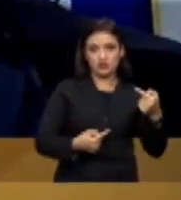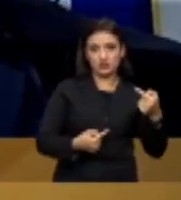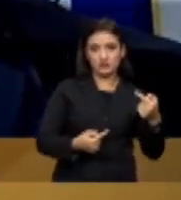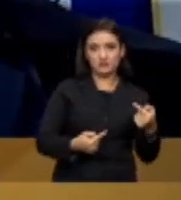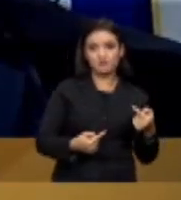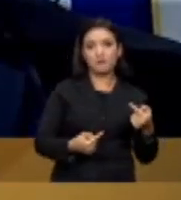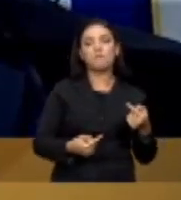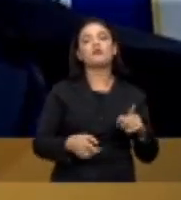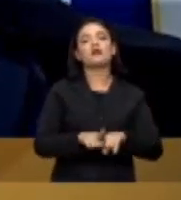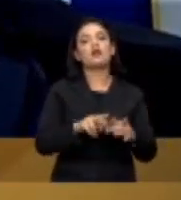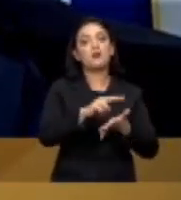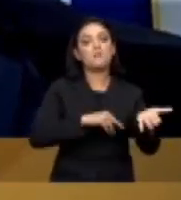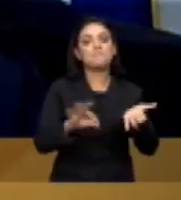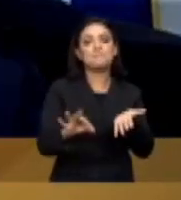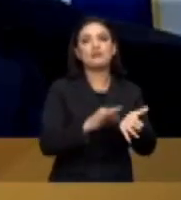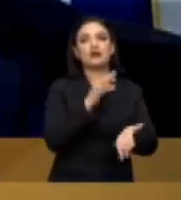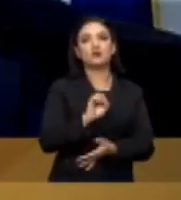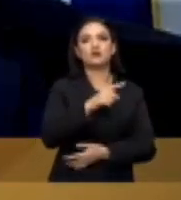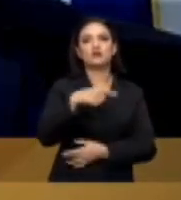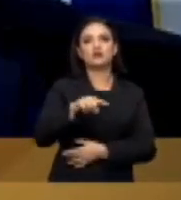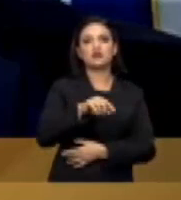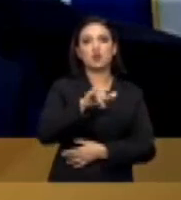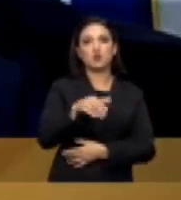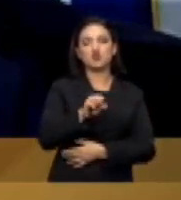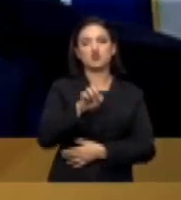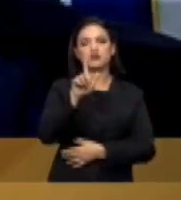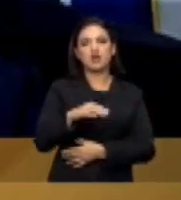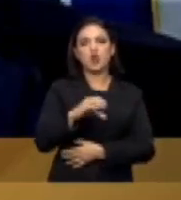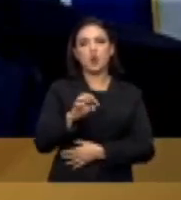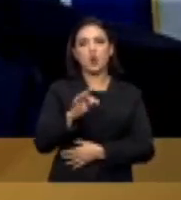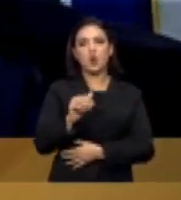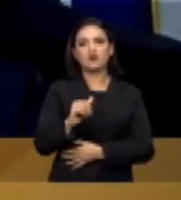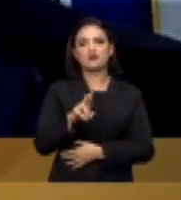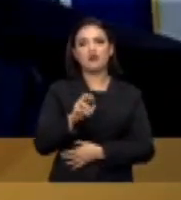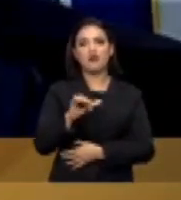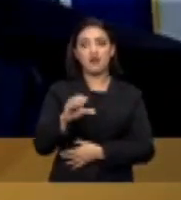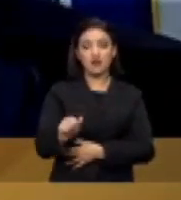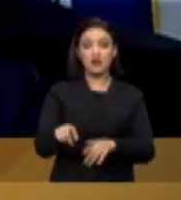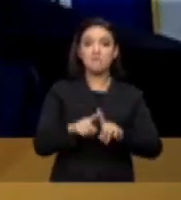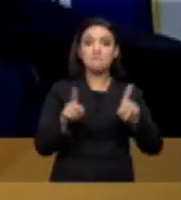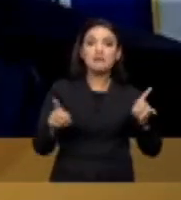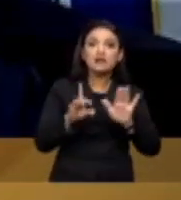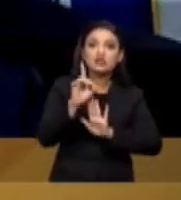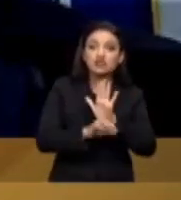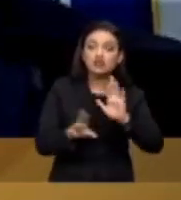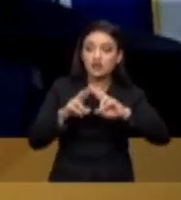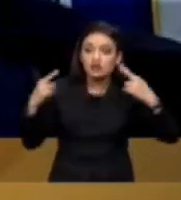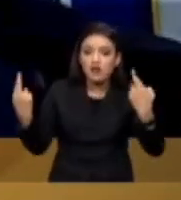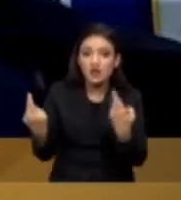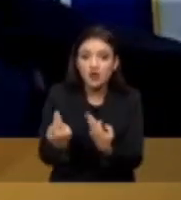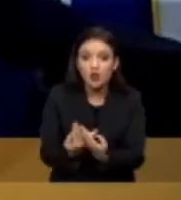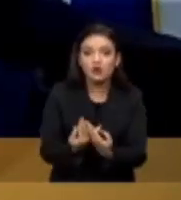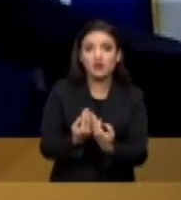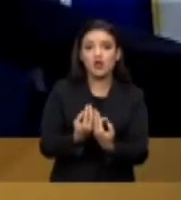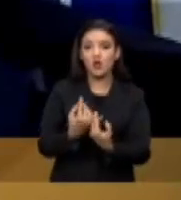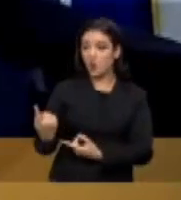aqui também já mencionado. Mas a regulamentação do direito ao culto religioso, seja em sua dimensão individual e privada, seja em sua dimensão